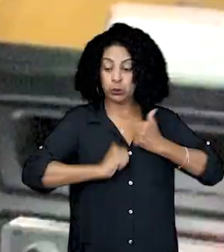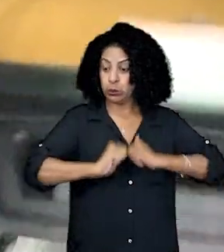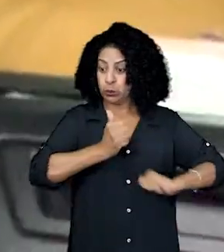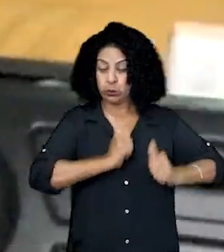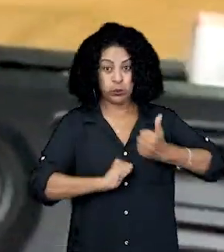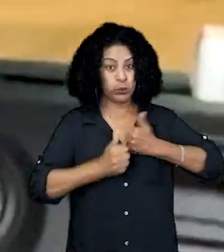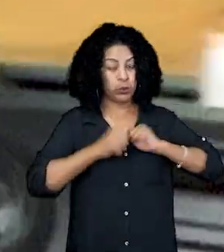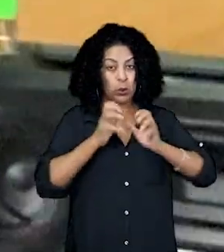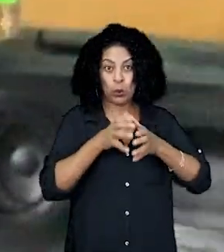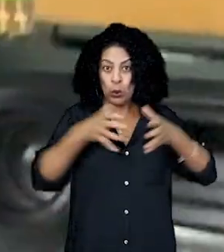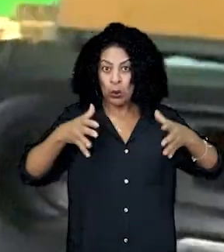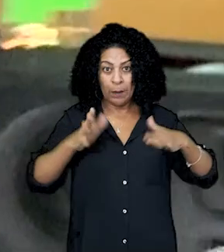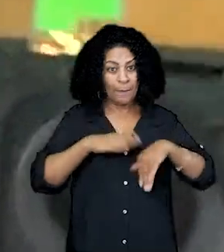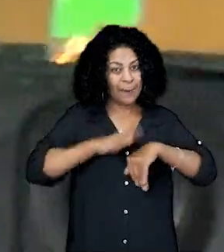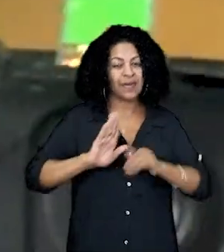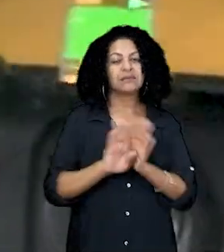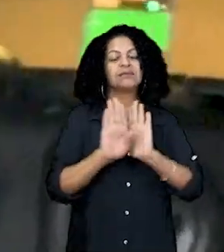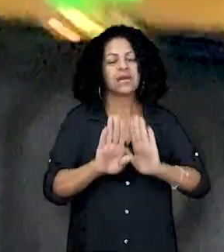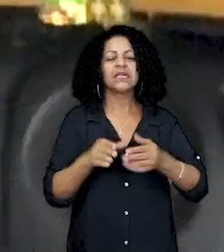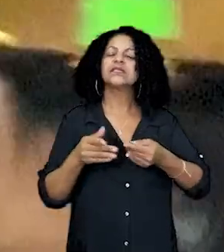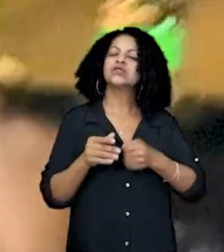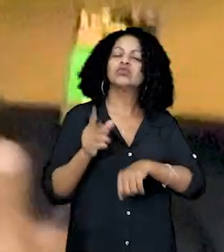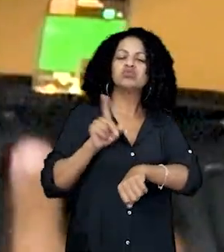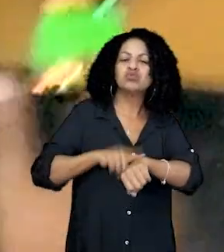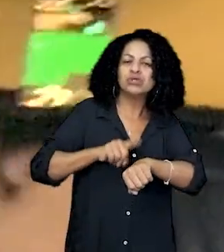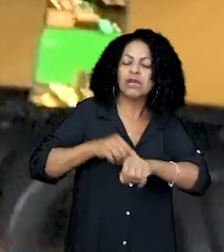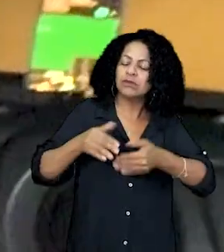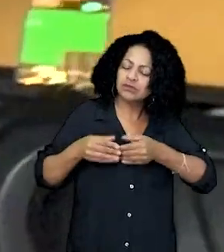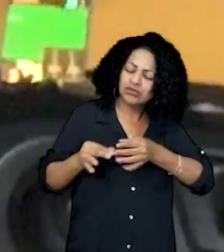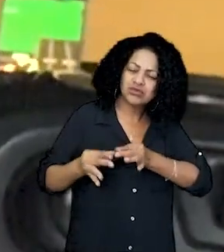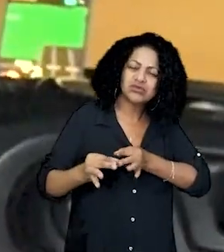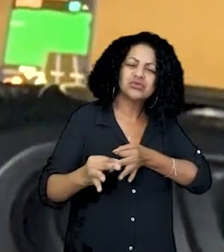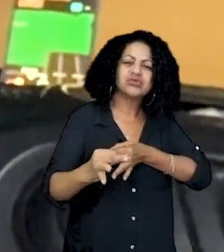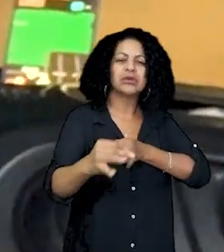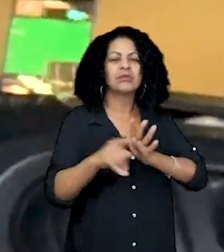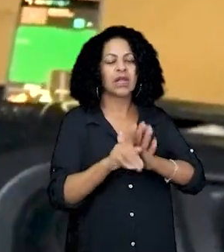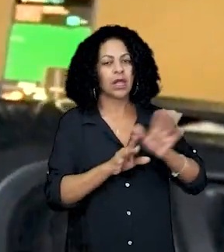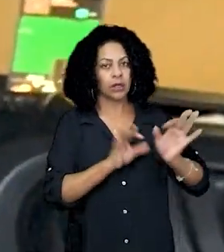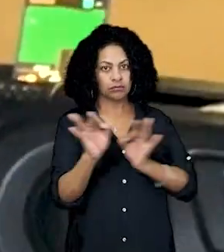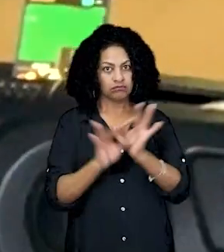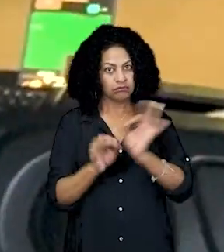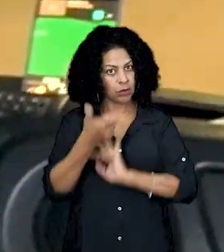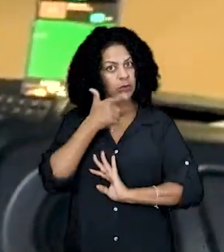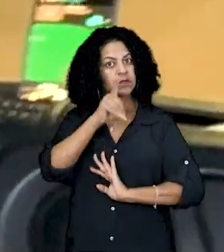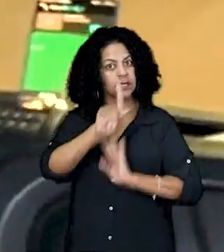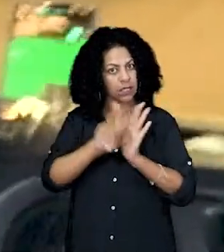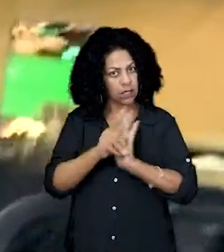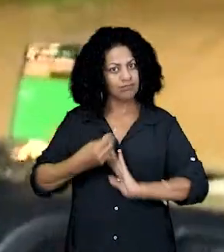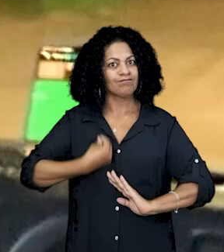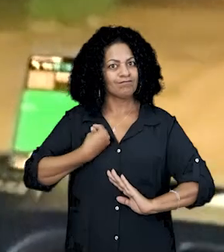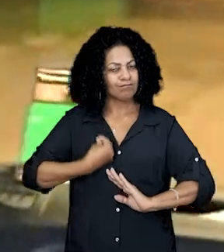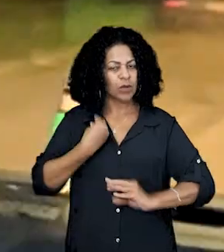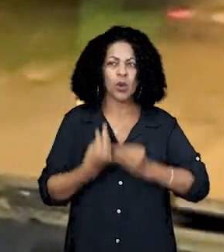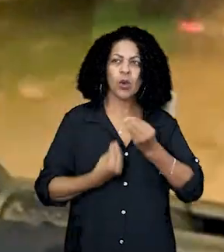estresse maior. Só que, ao longo do tempo, eu consegui organizar